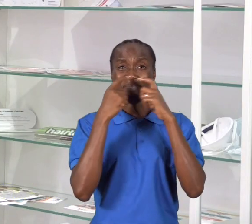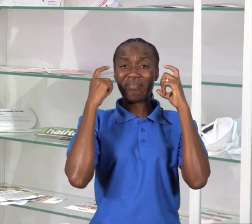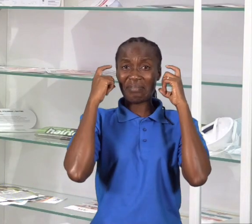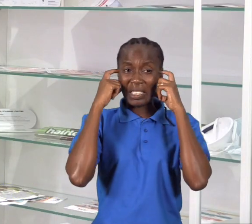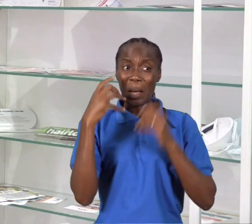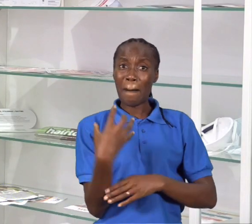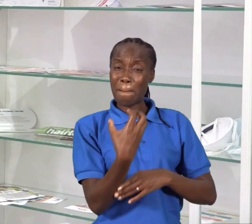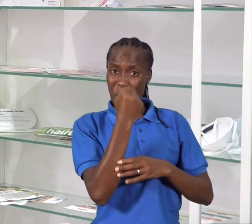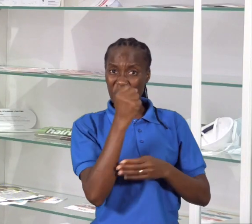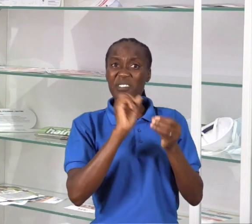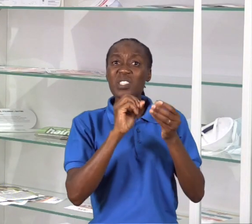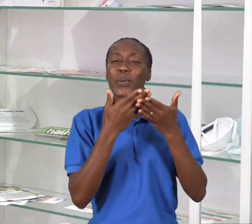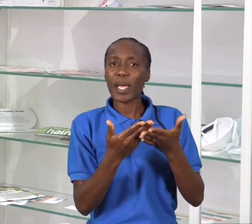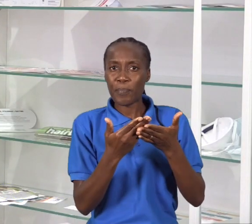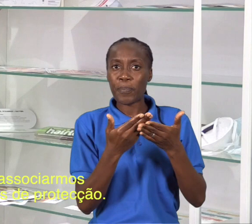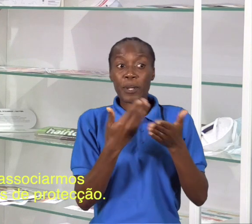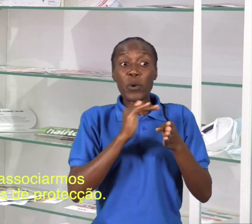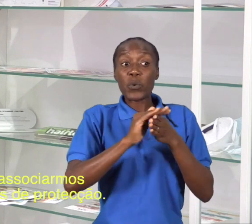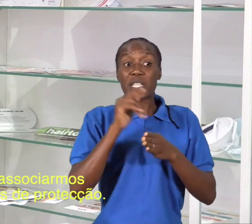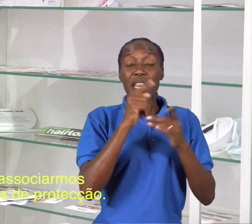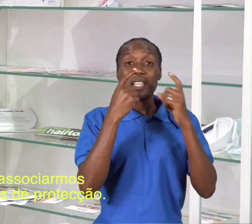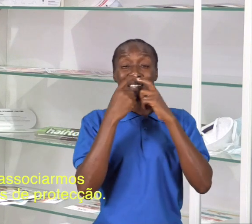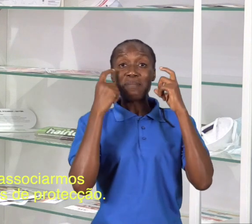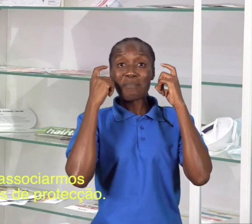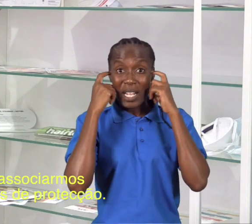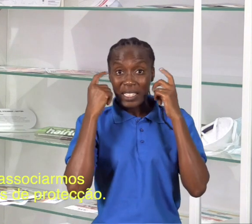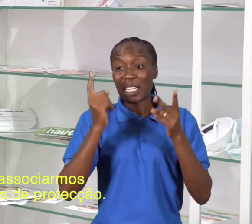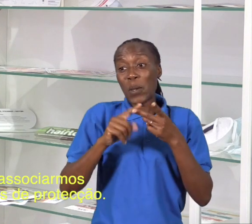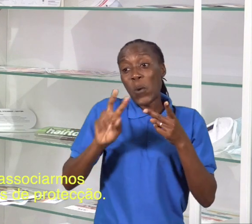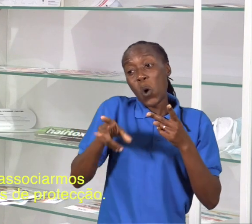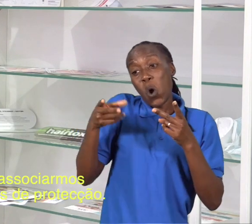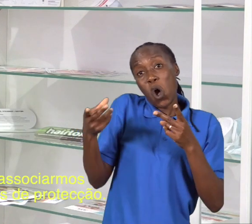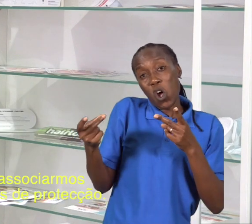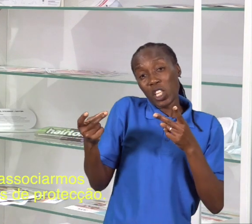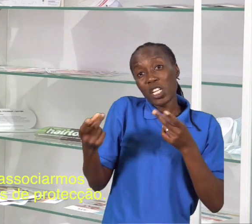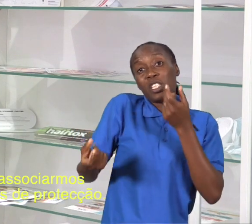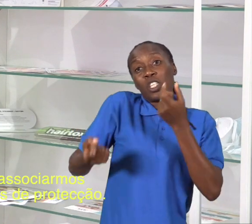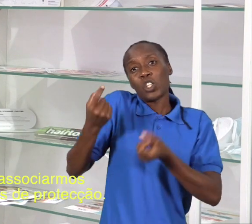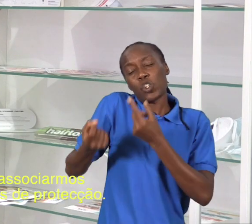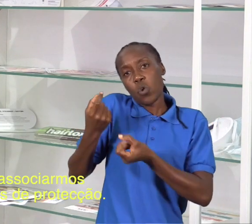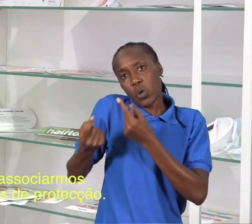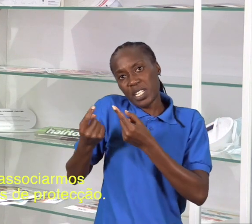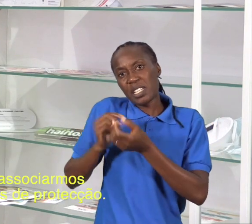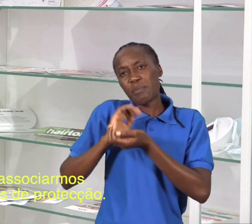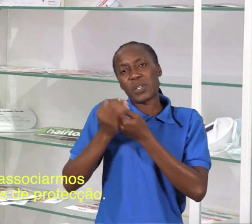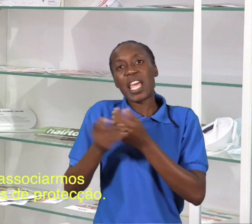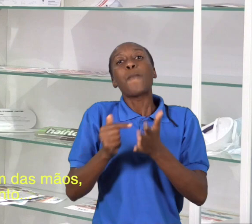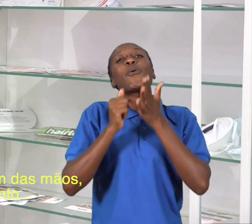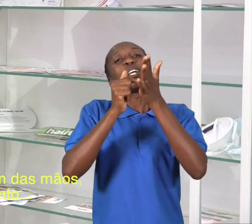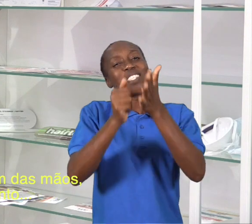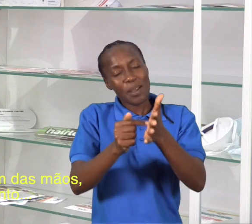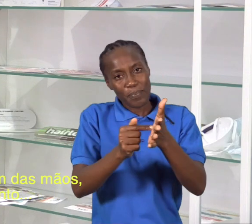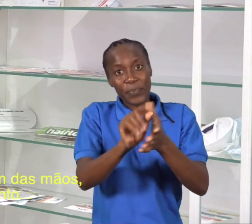eficaz se associarmos o uso da máscara com outros níveis de proteção. Por exemplo,